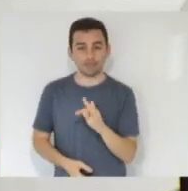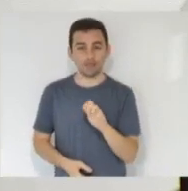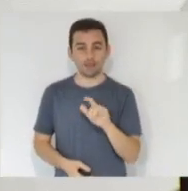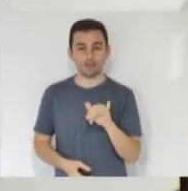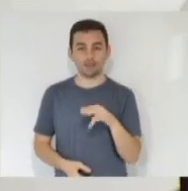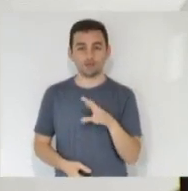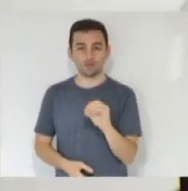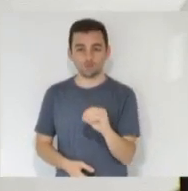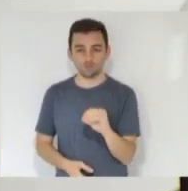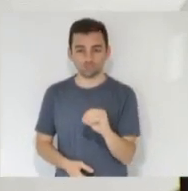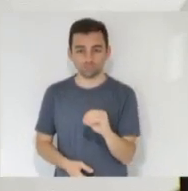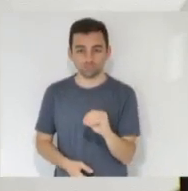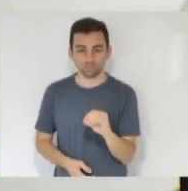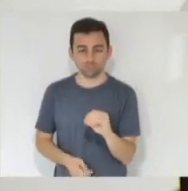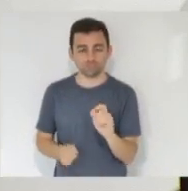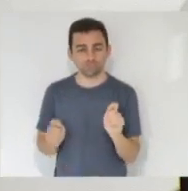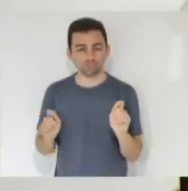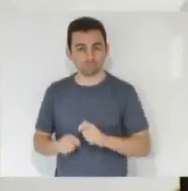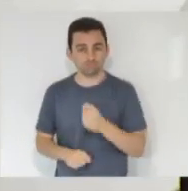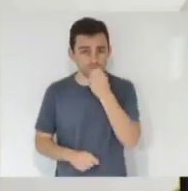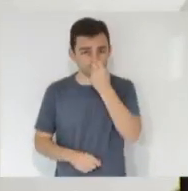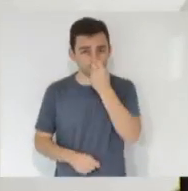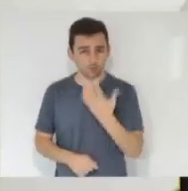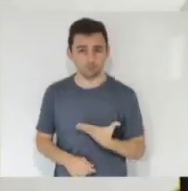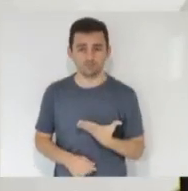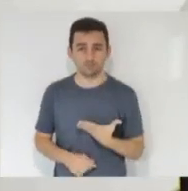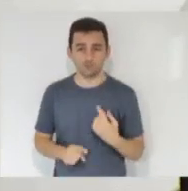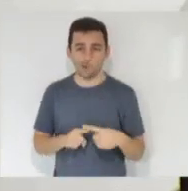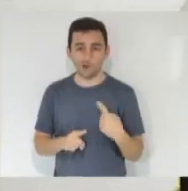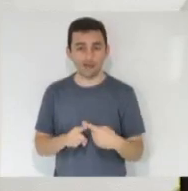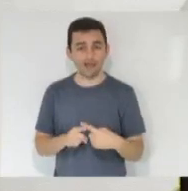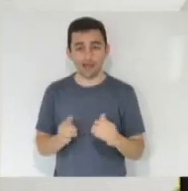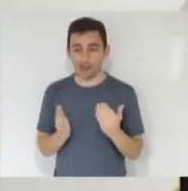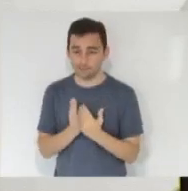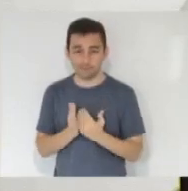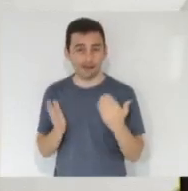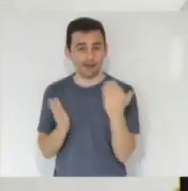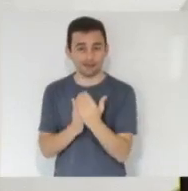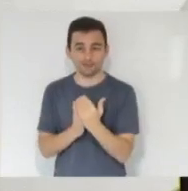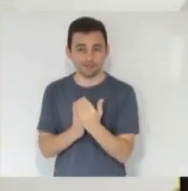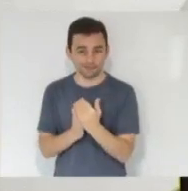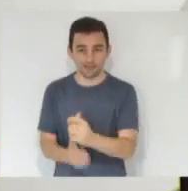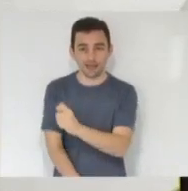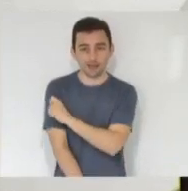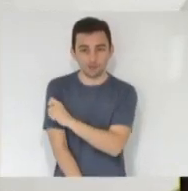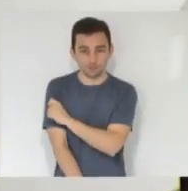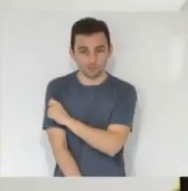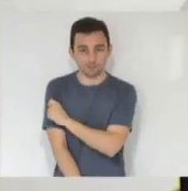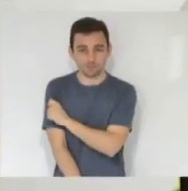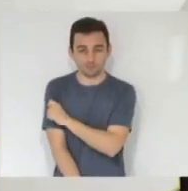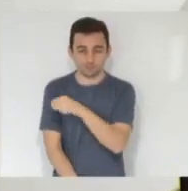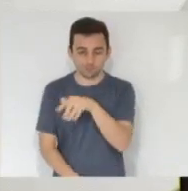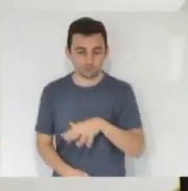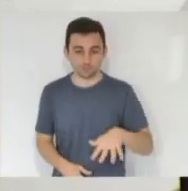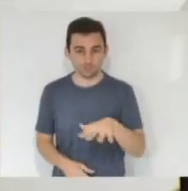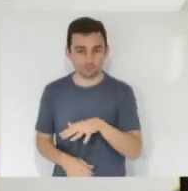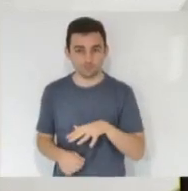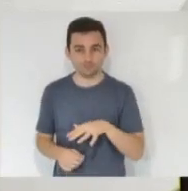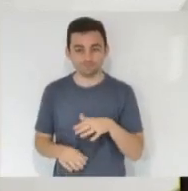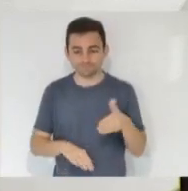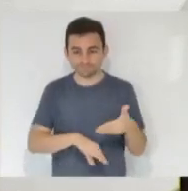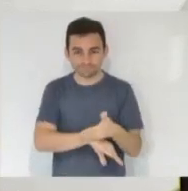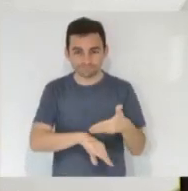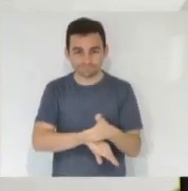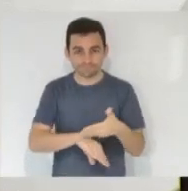cria condições para que se duplique o número de alunos com acesso ao ensino